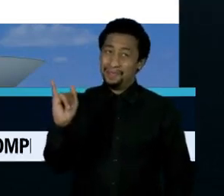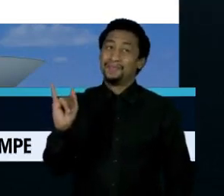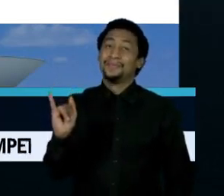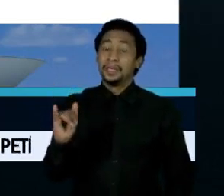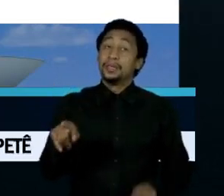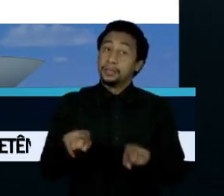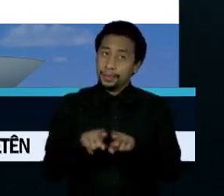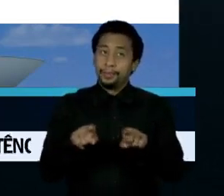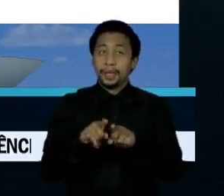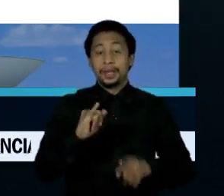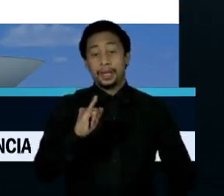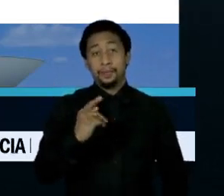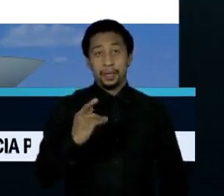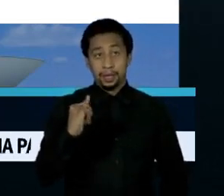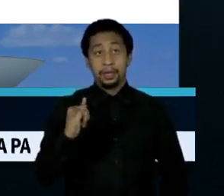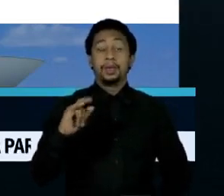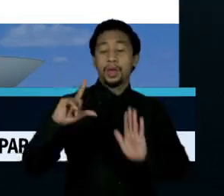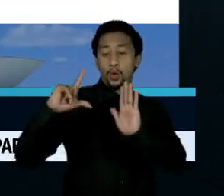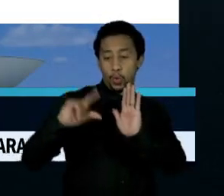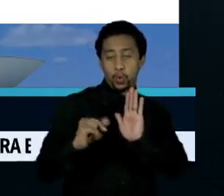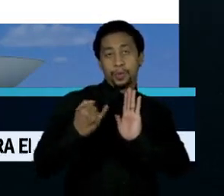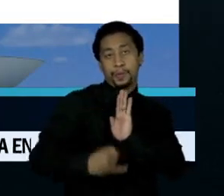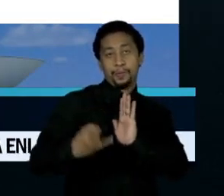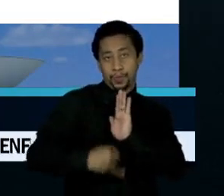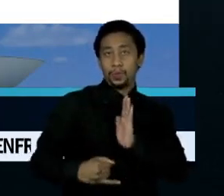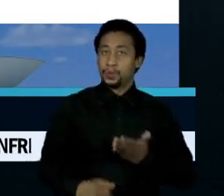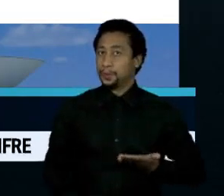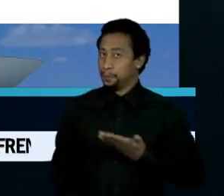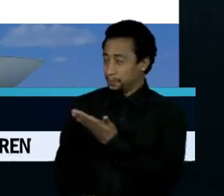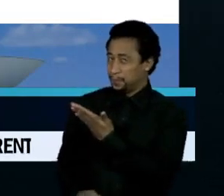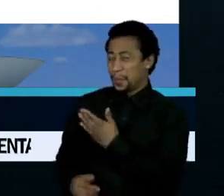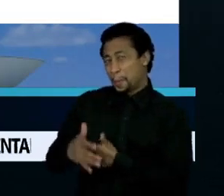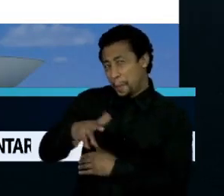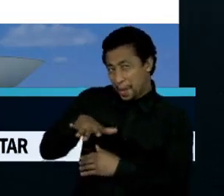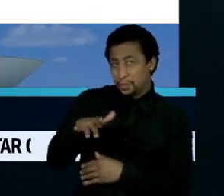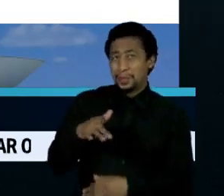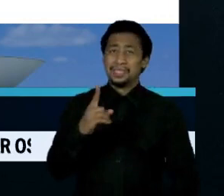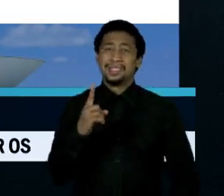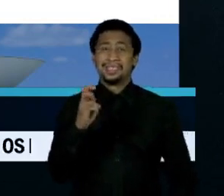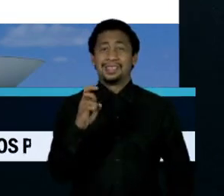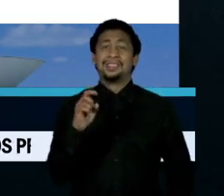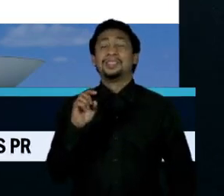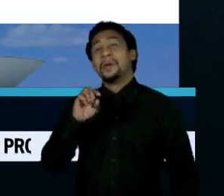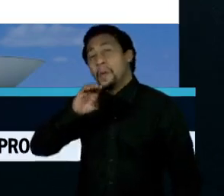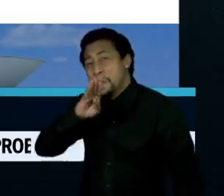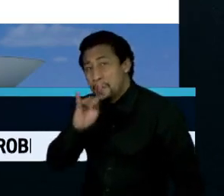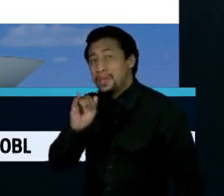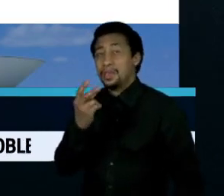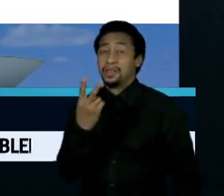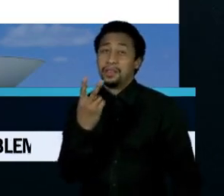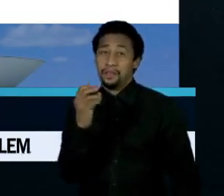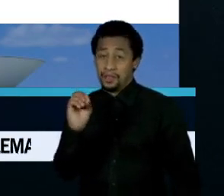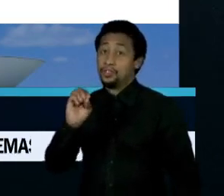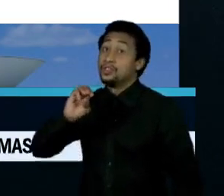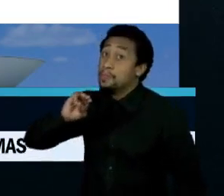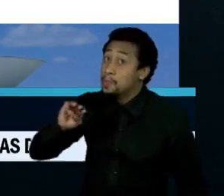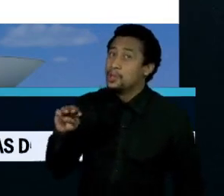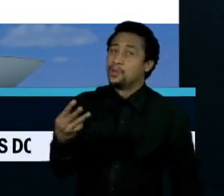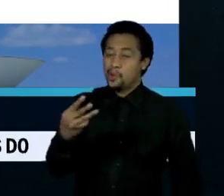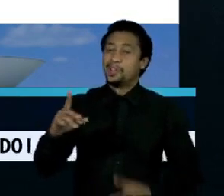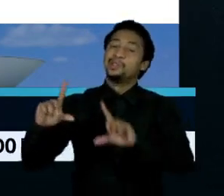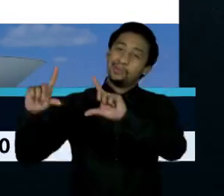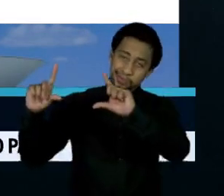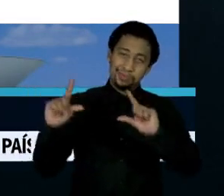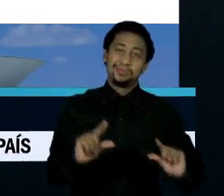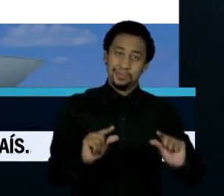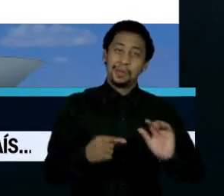redução de 35 por cento do IPI o imposto sobre produtos industrializados para diversos produtos com queda de